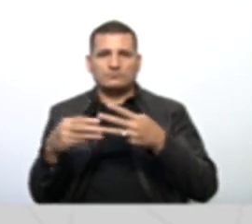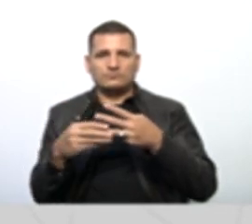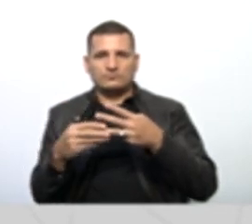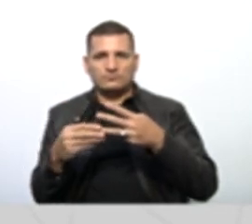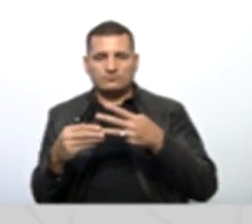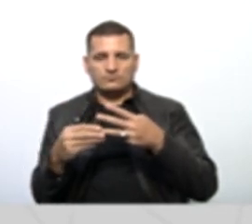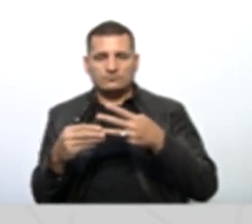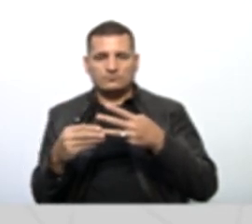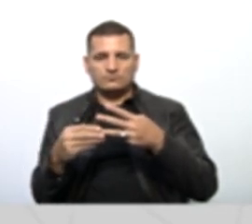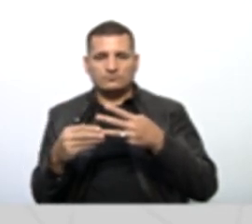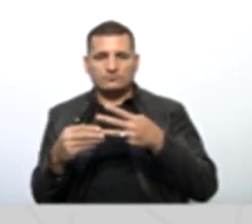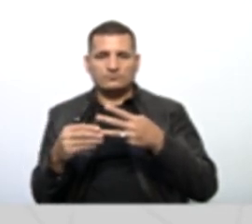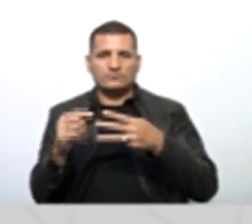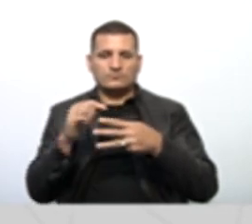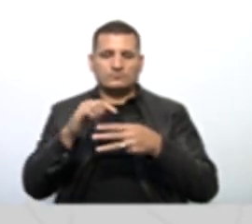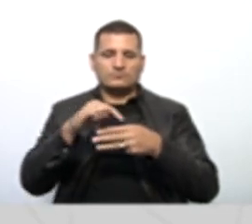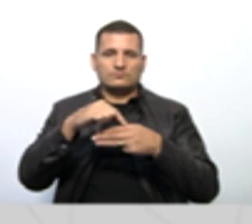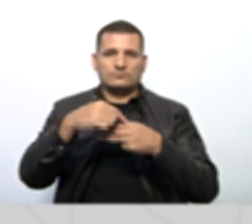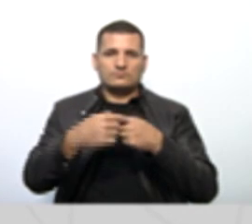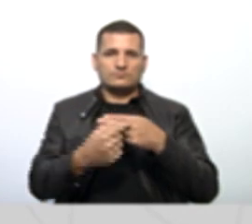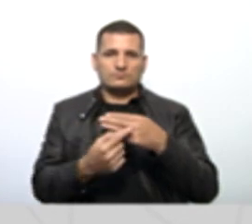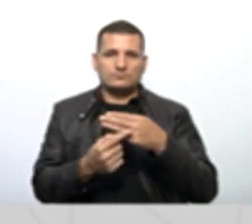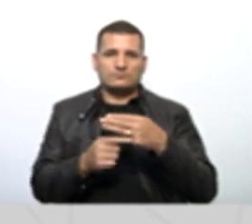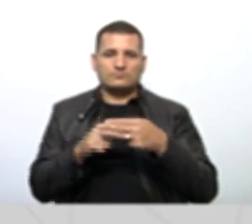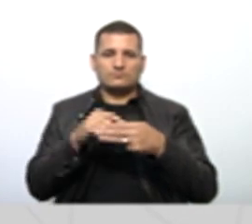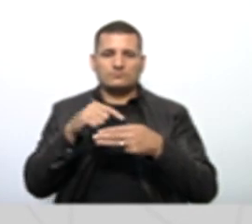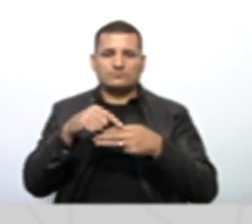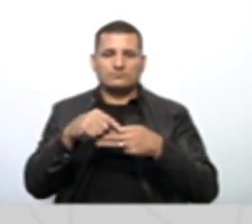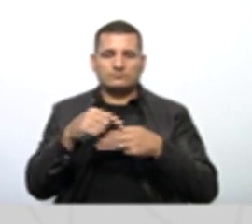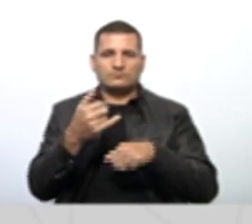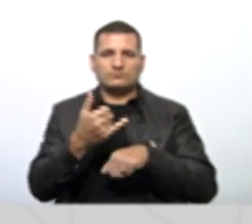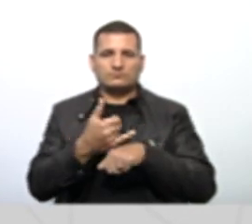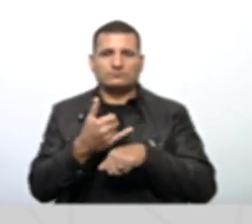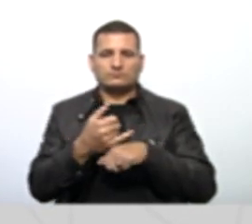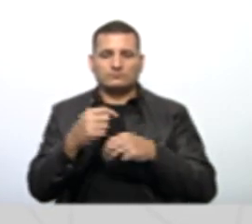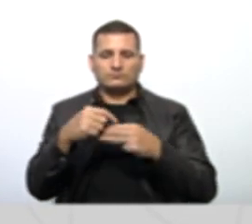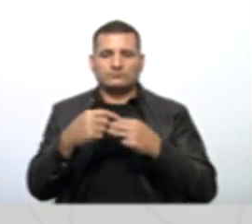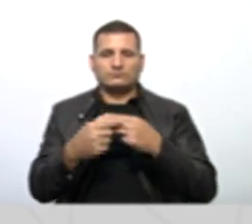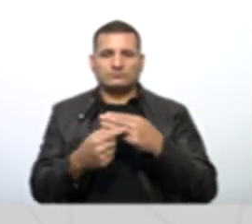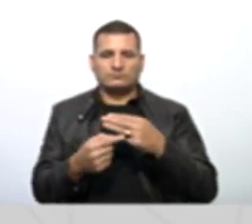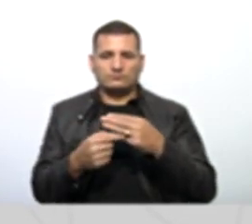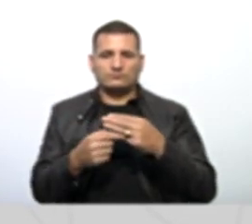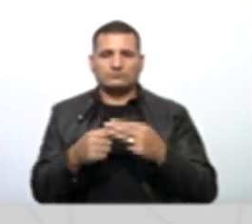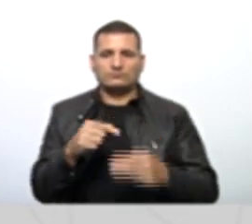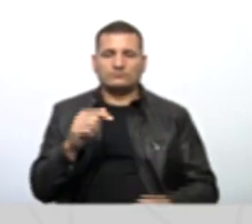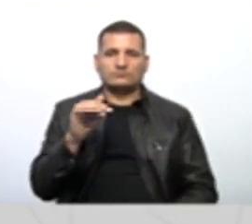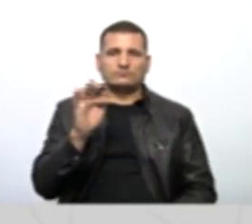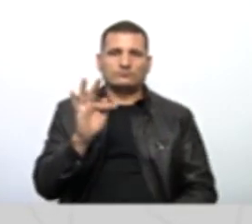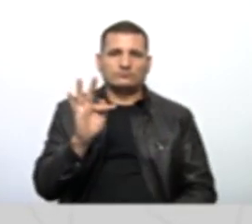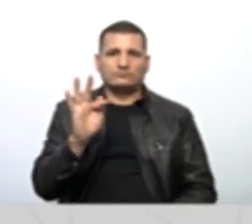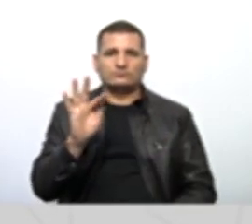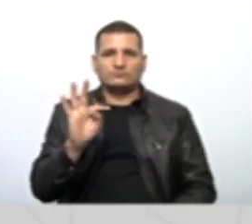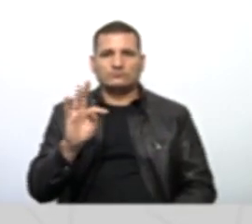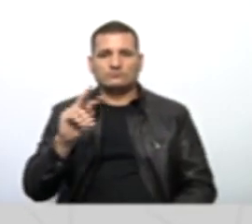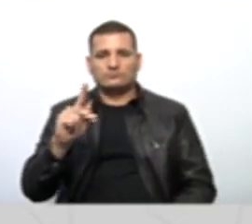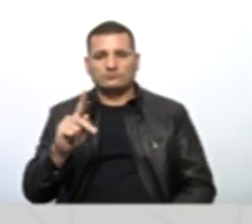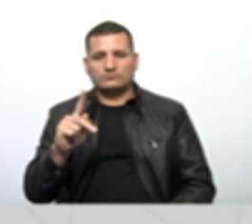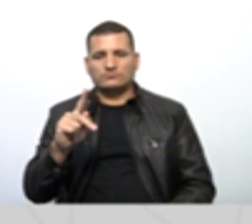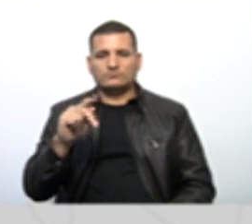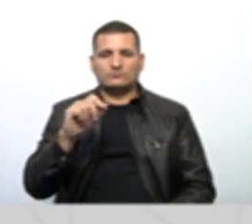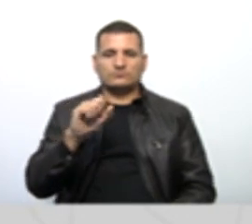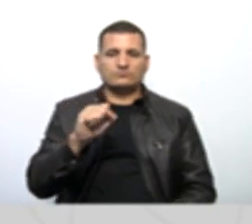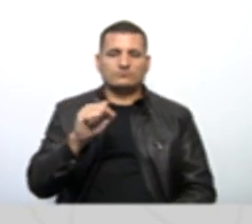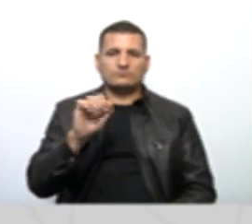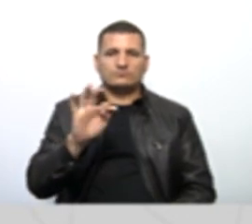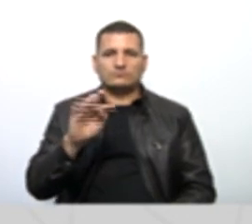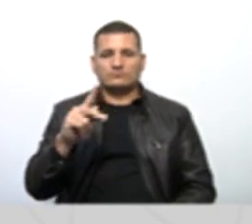para a blindagem ok então a ftp stp e